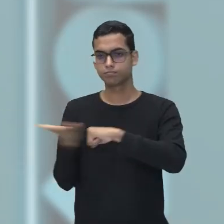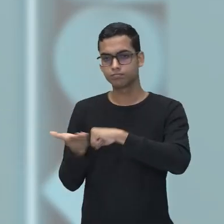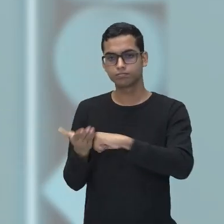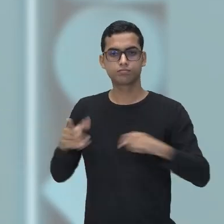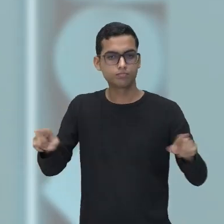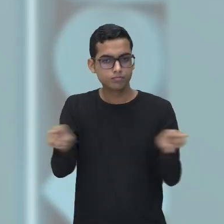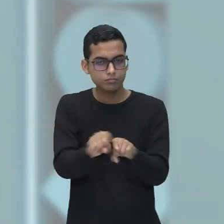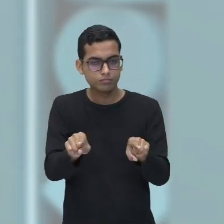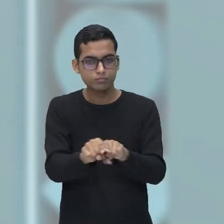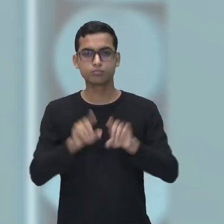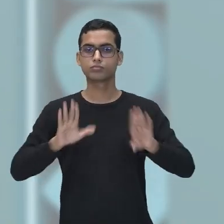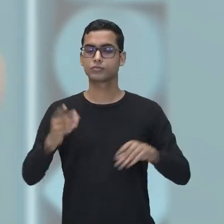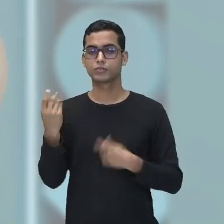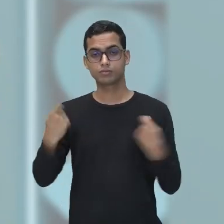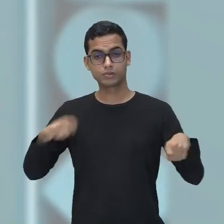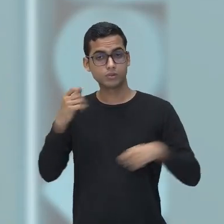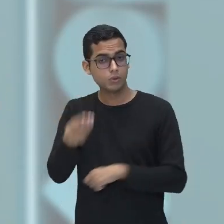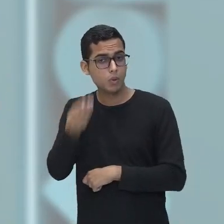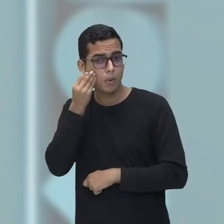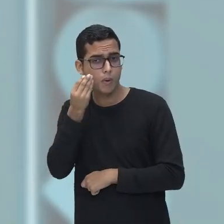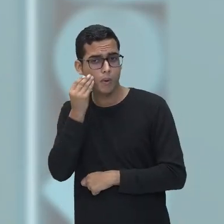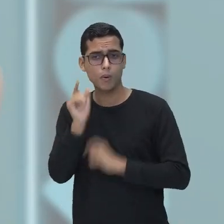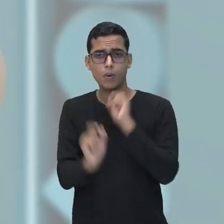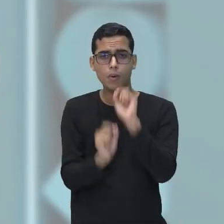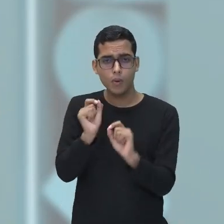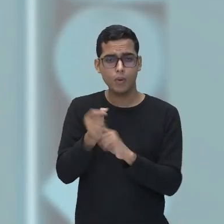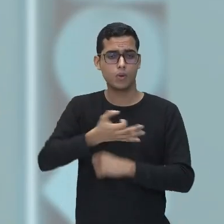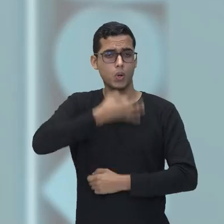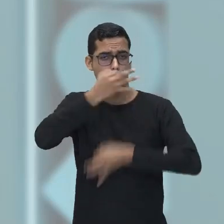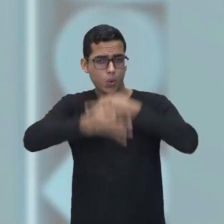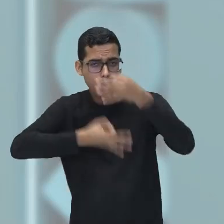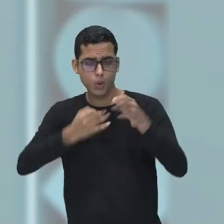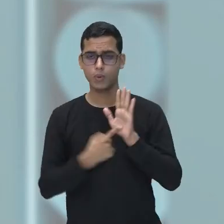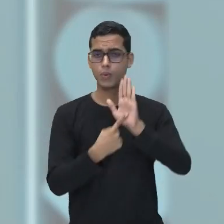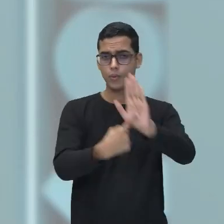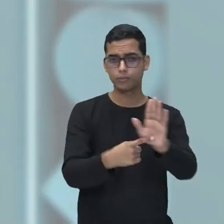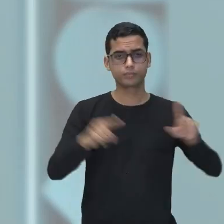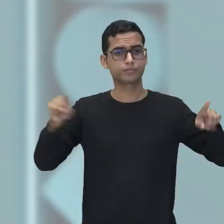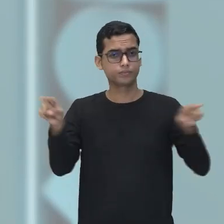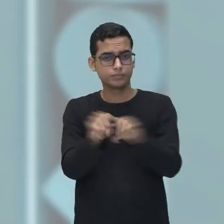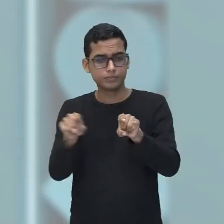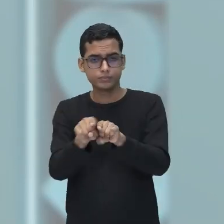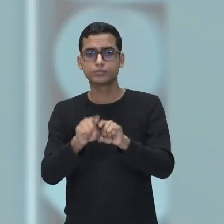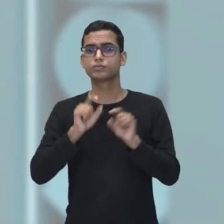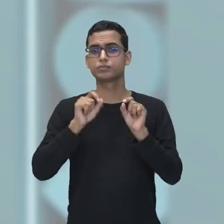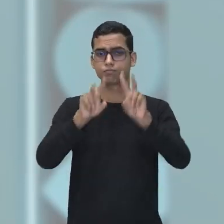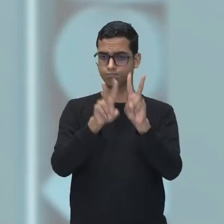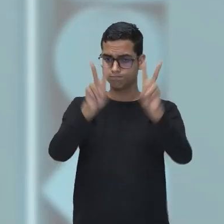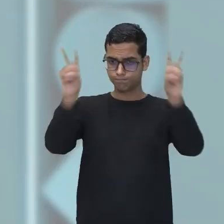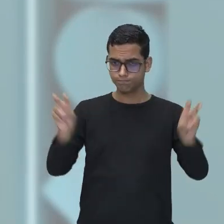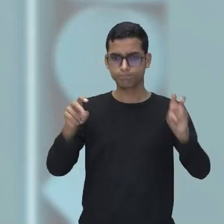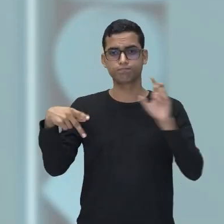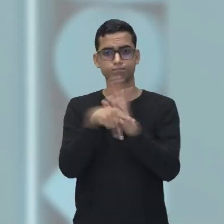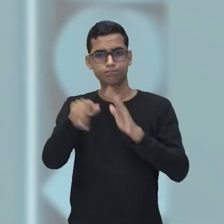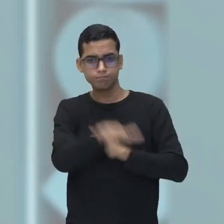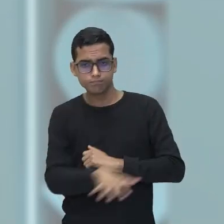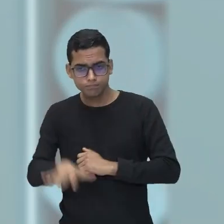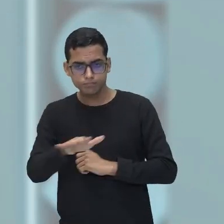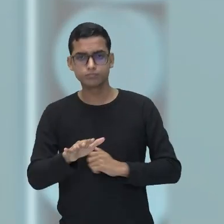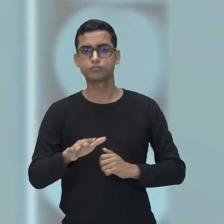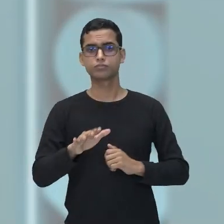claro, deixar de observar que eles vão comentar, vão se dedicar a abordar, sim, os temas